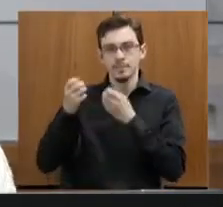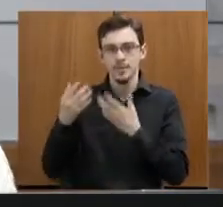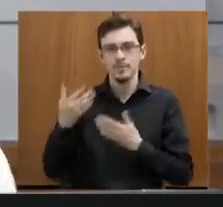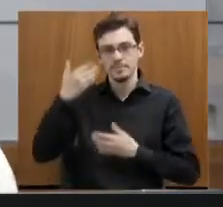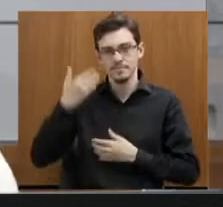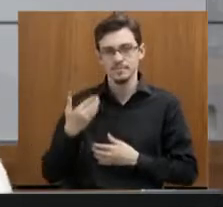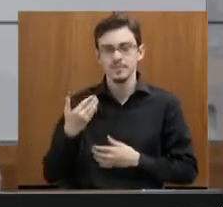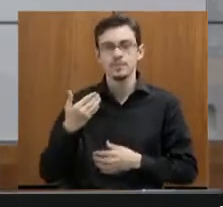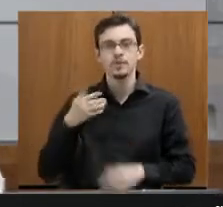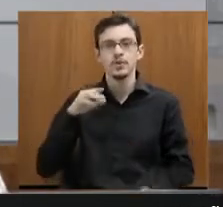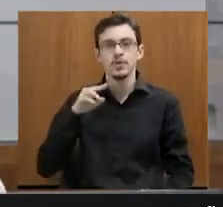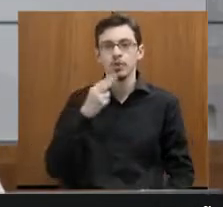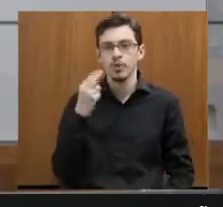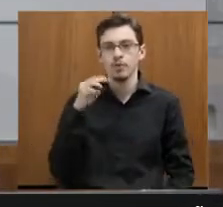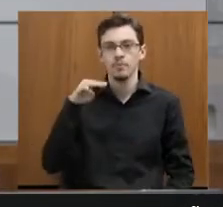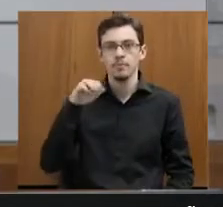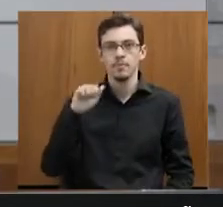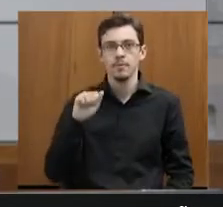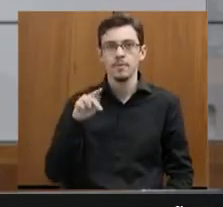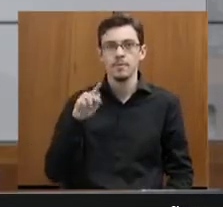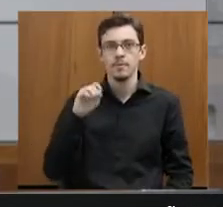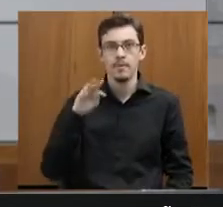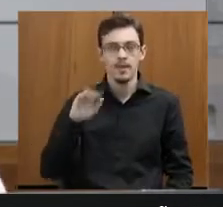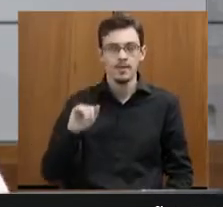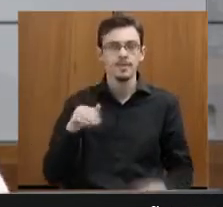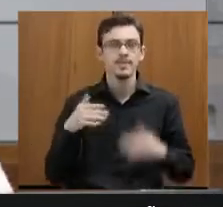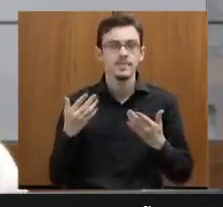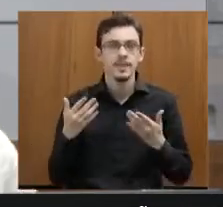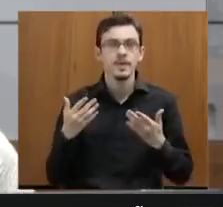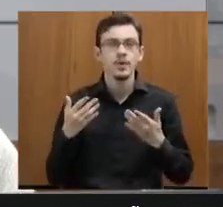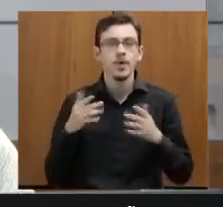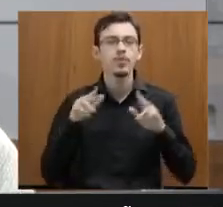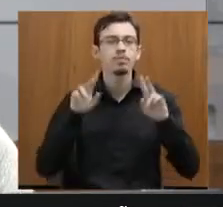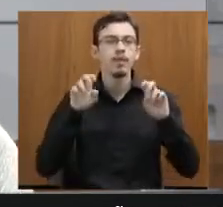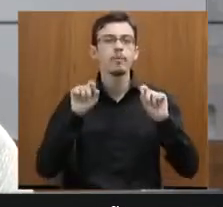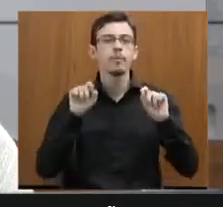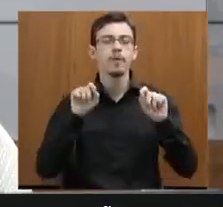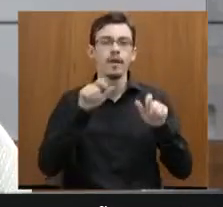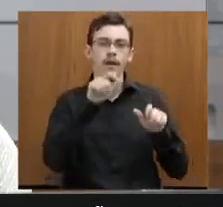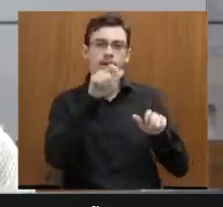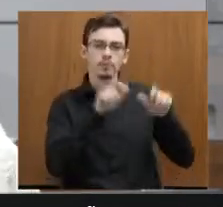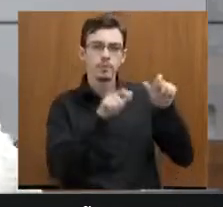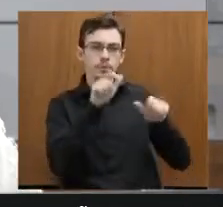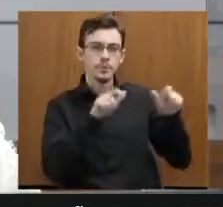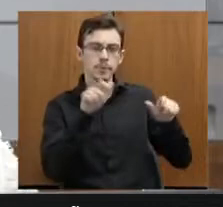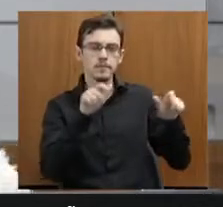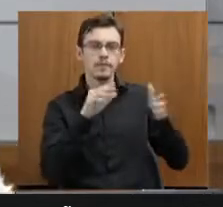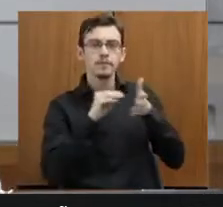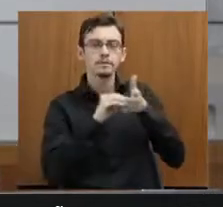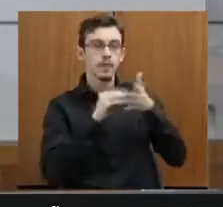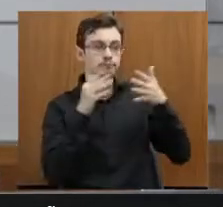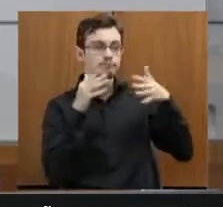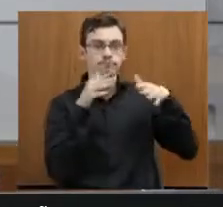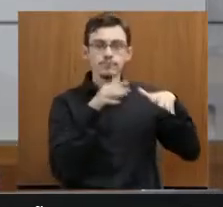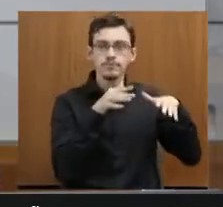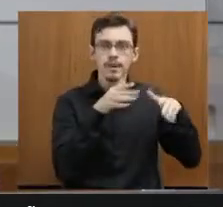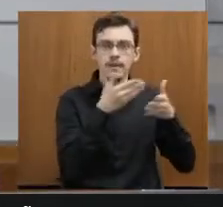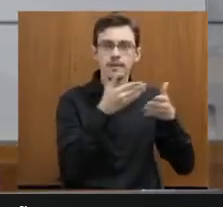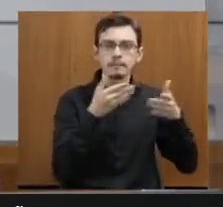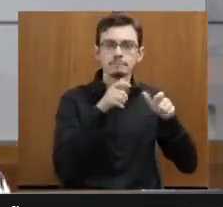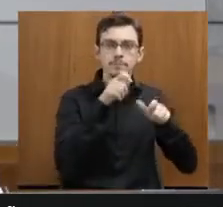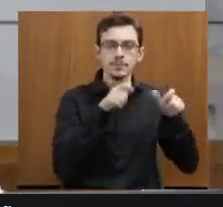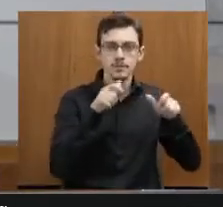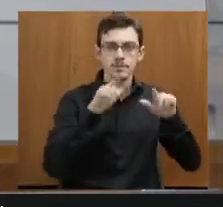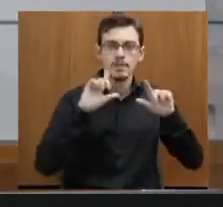mascote que são Demo e com a que é o tema é a invisibilidade do povos tradicionais de matriz